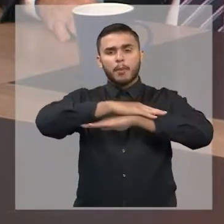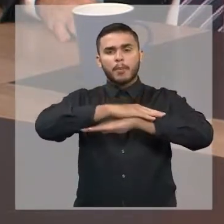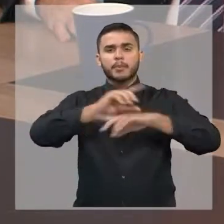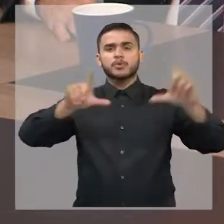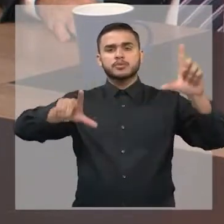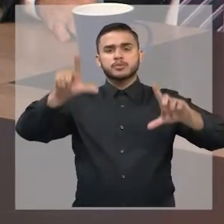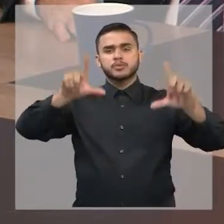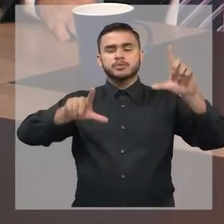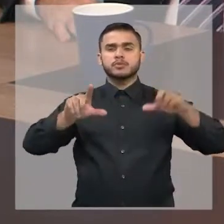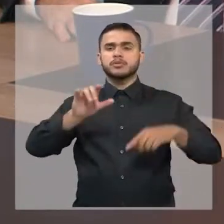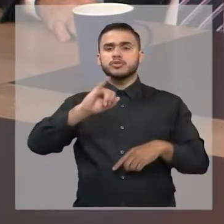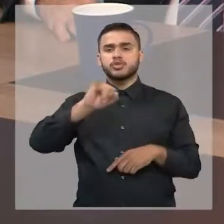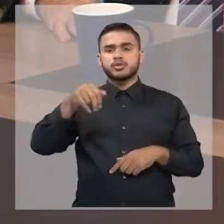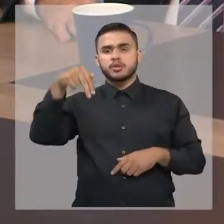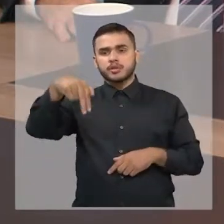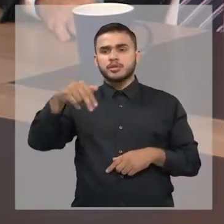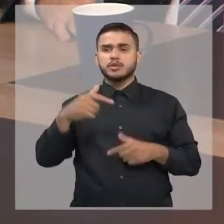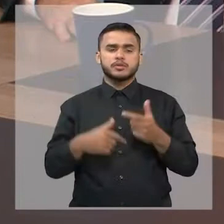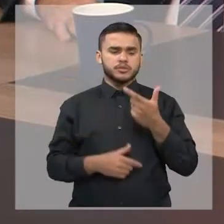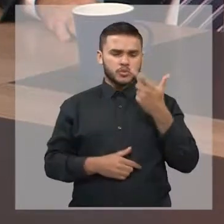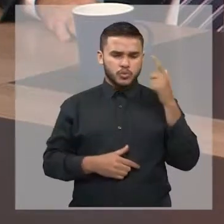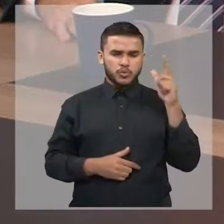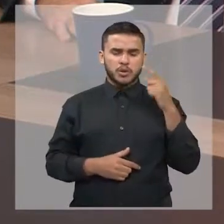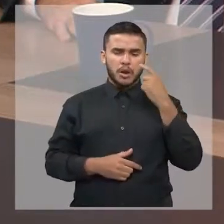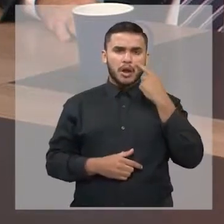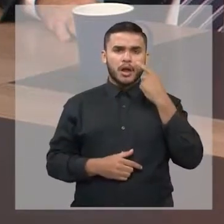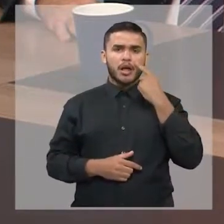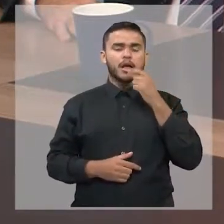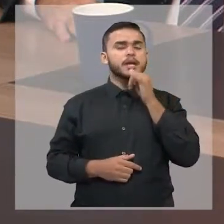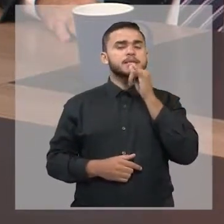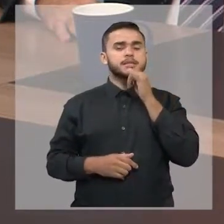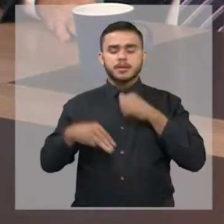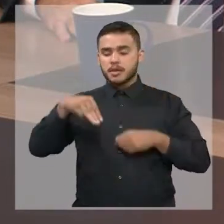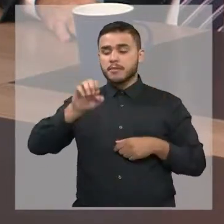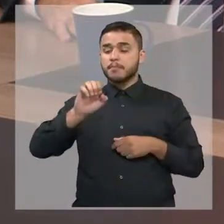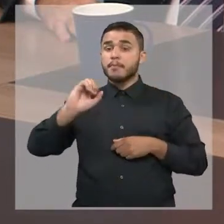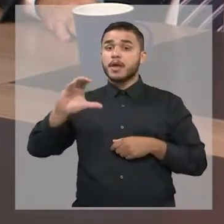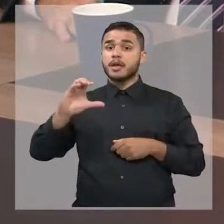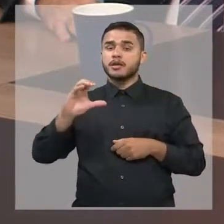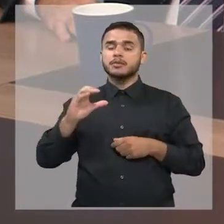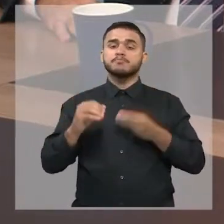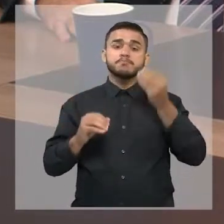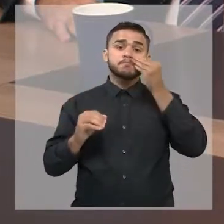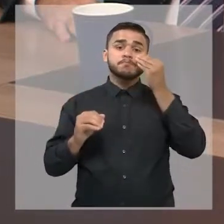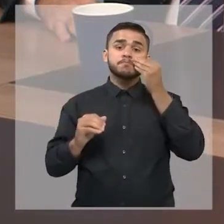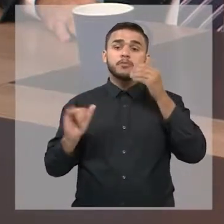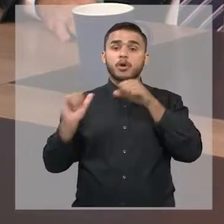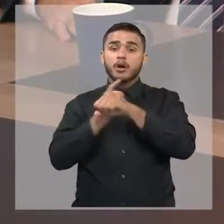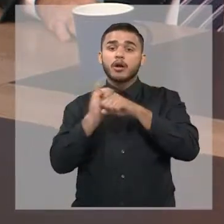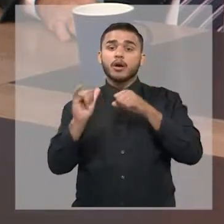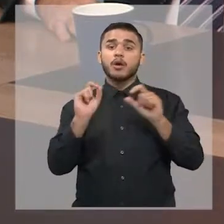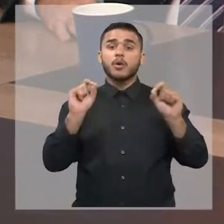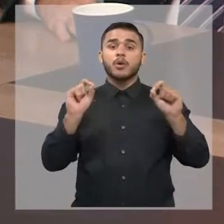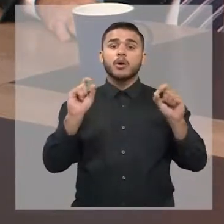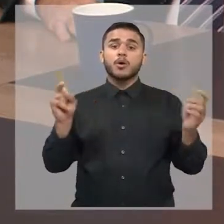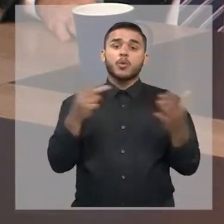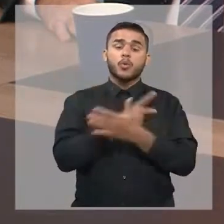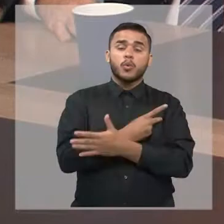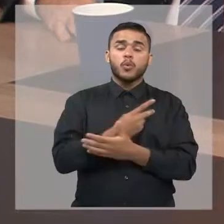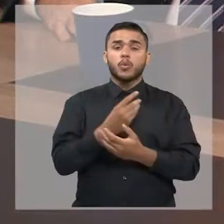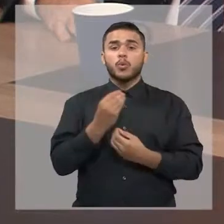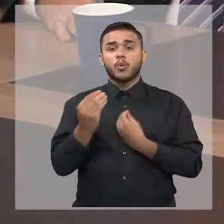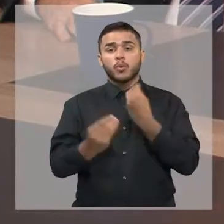naquele jornal em pauta, né, gente do MEC, da CAPES, tentando falar sobre a questão das bolsas. Eles